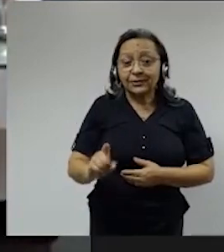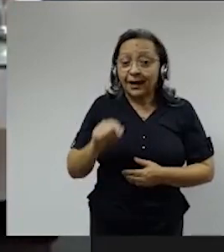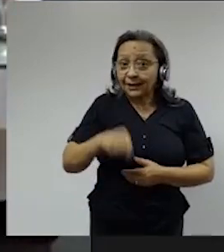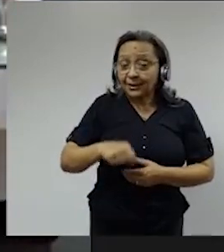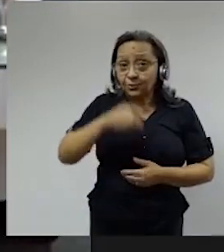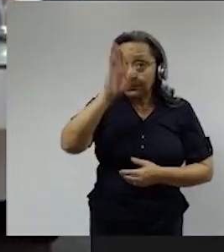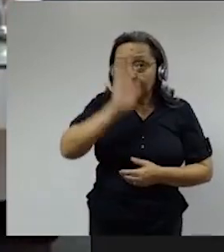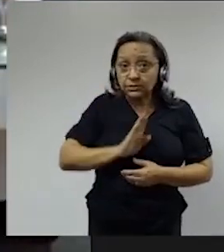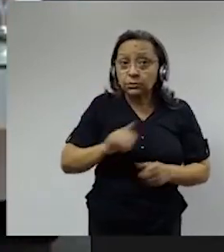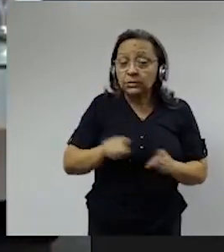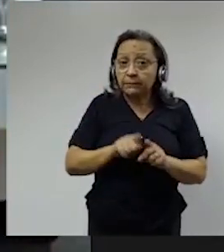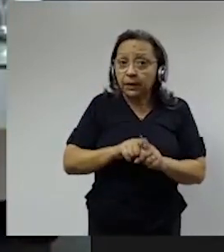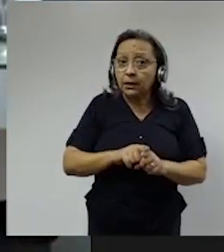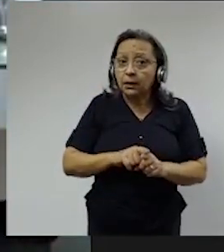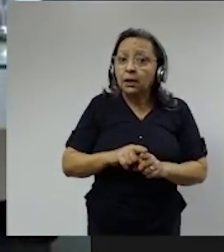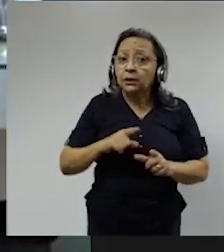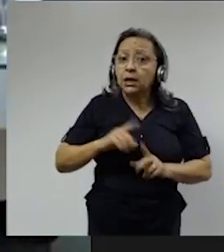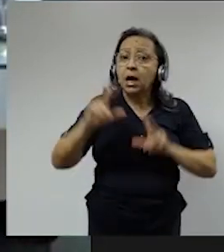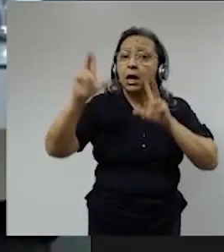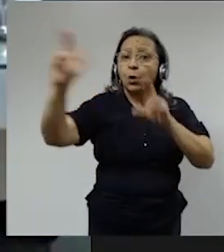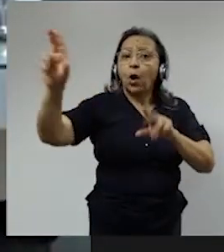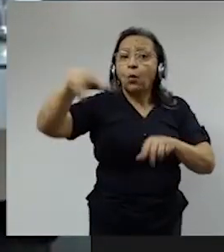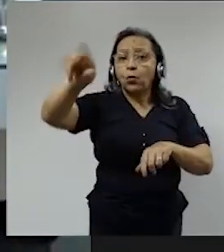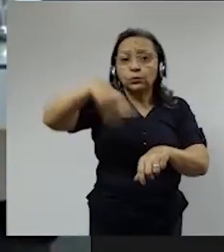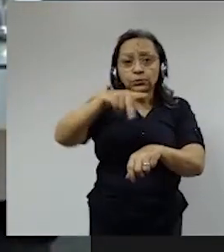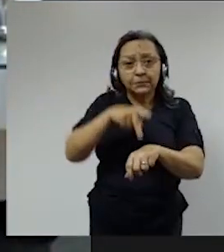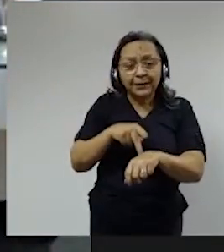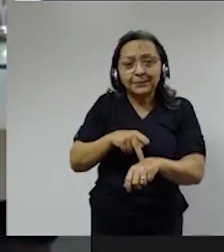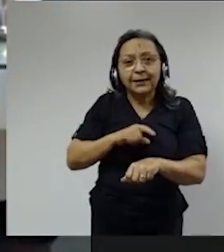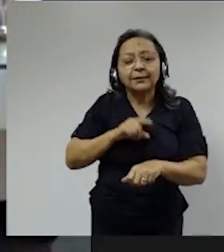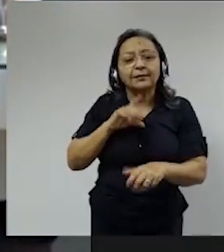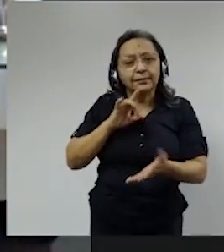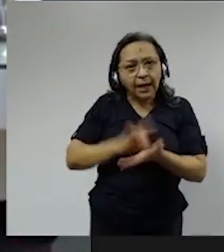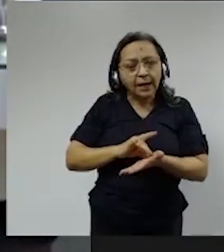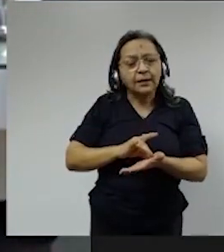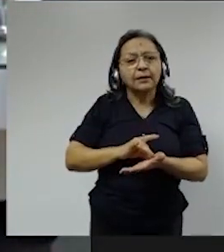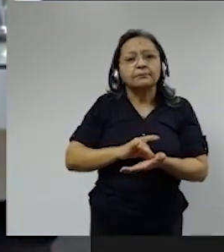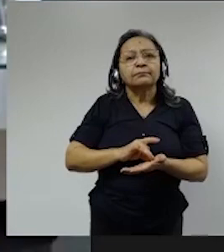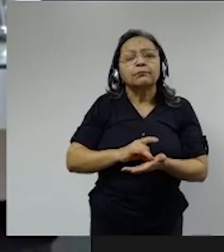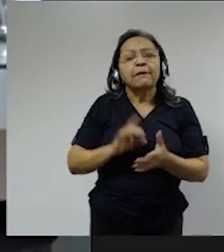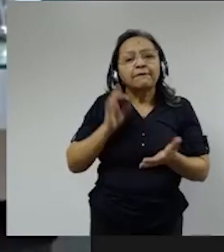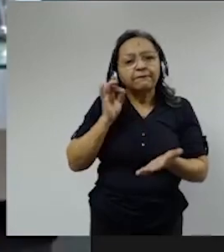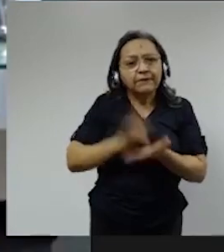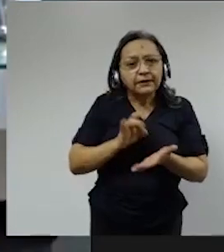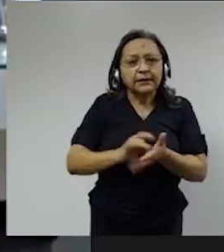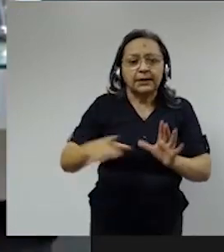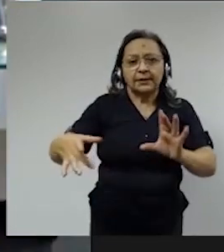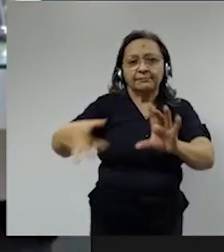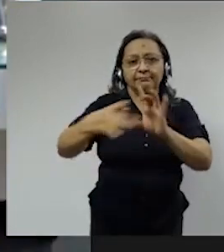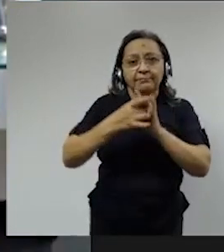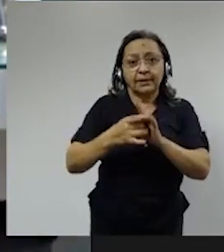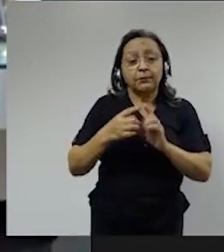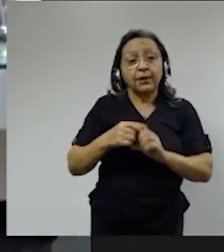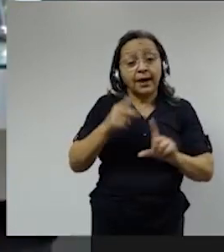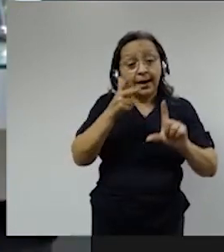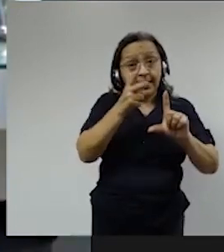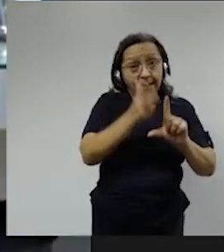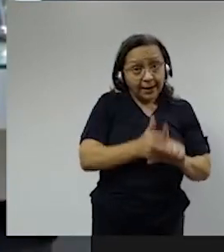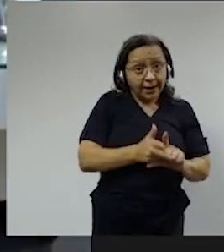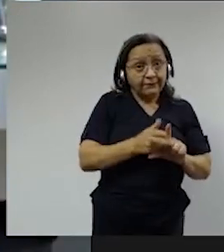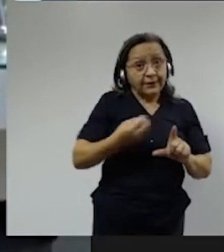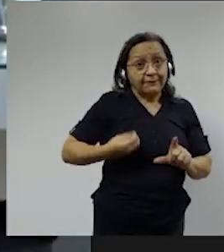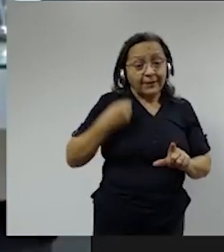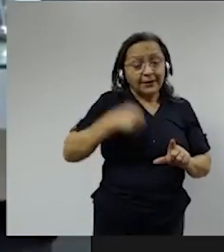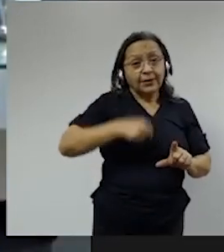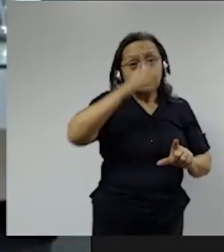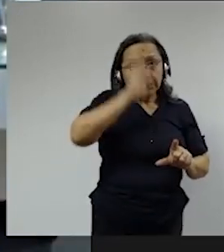aqui, reinem nos outros países também, para que haja realmente uma verdadeira integração, porque a live que passa aqui também está passando